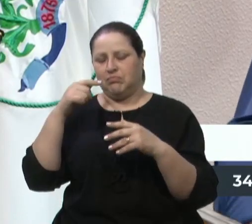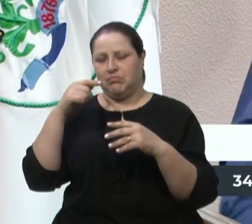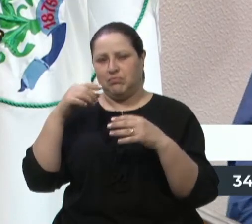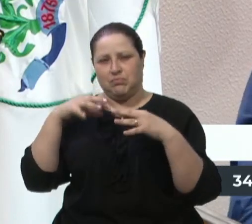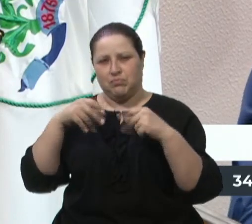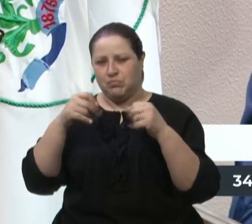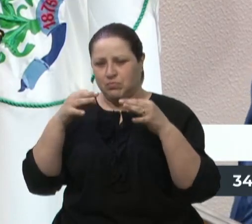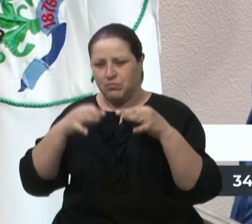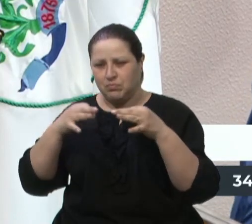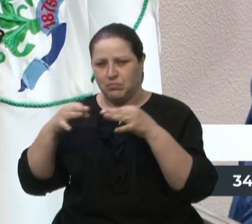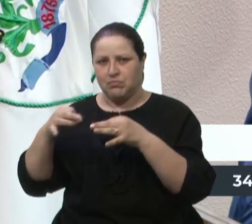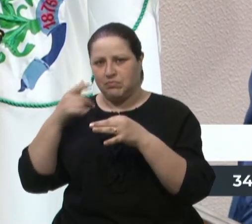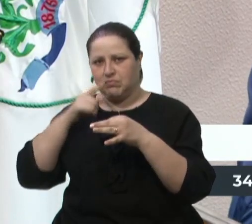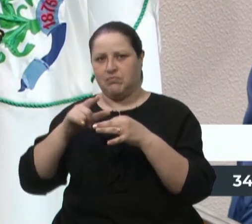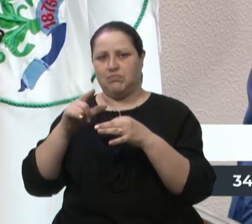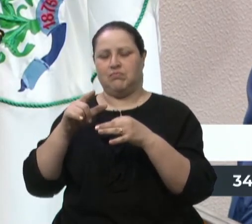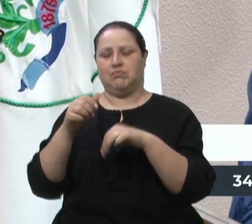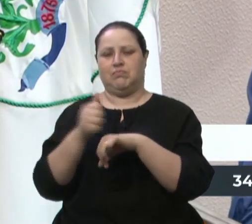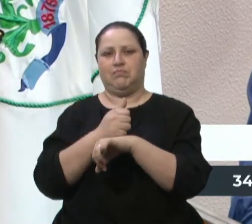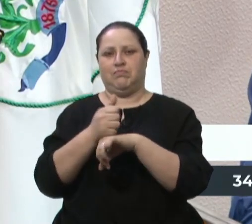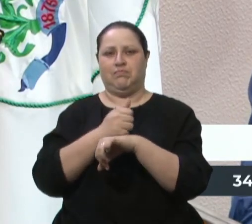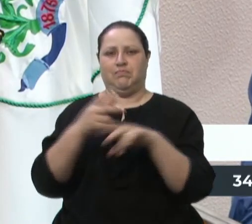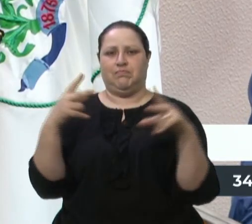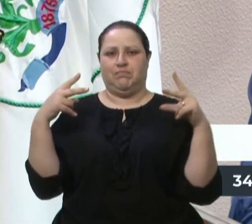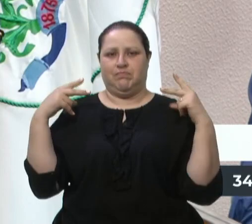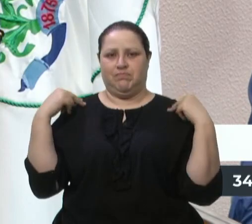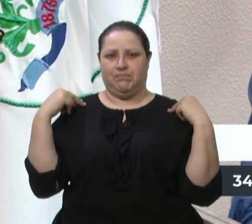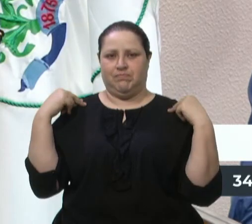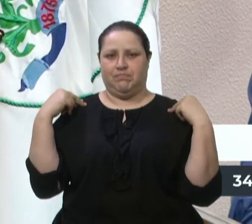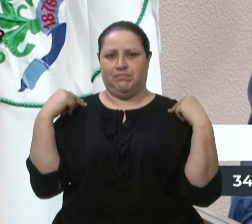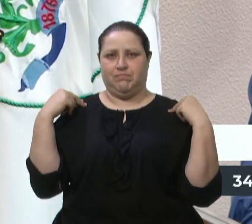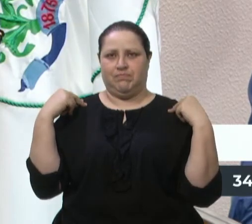transporte que é tão, talvez,